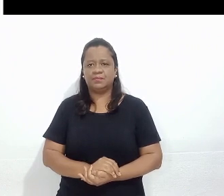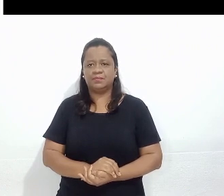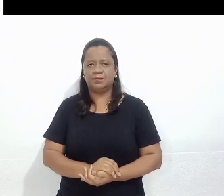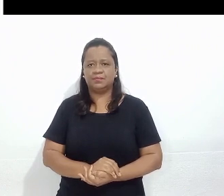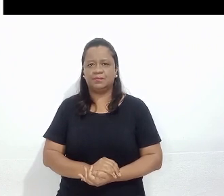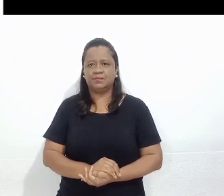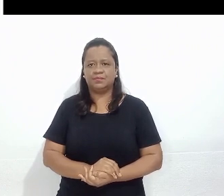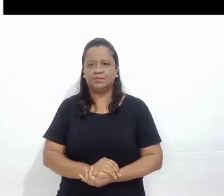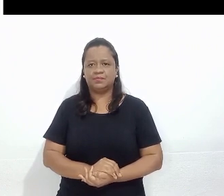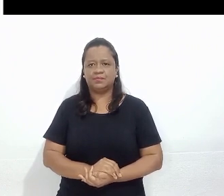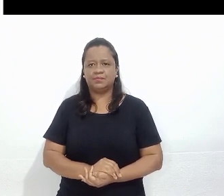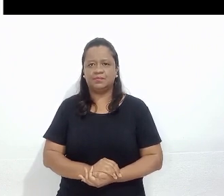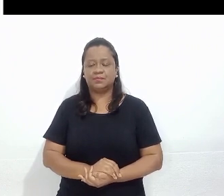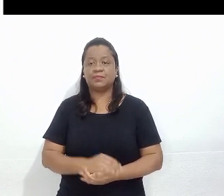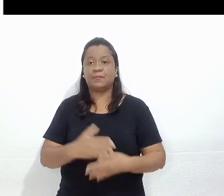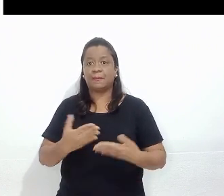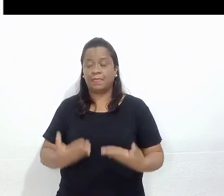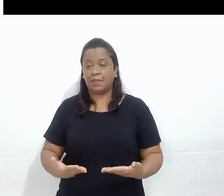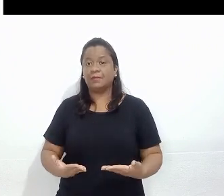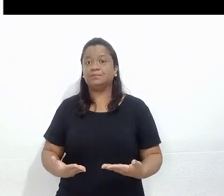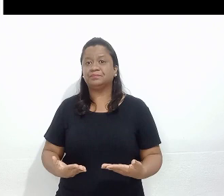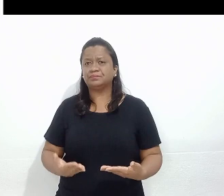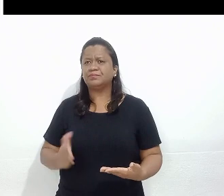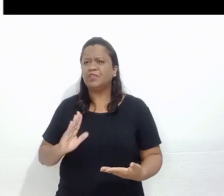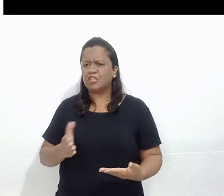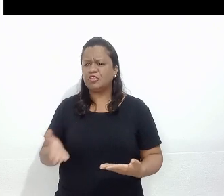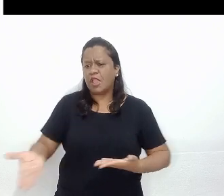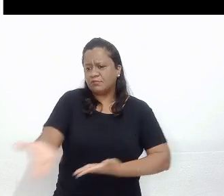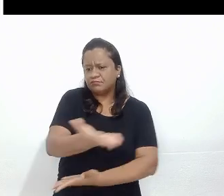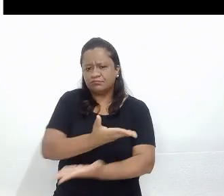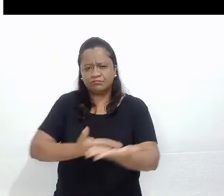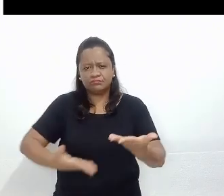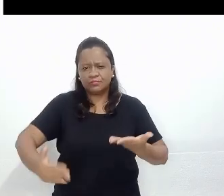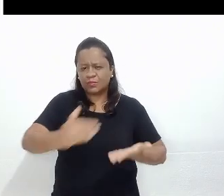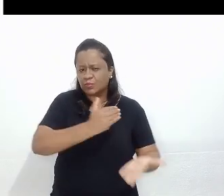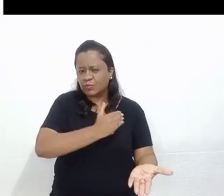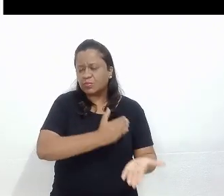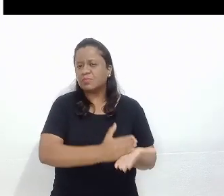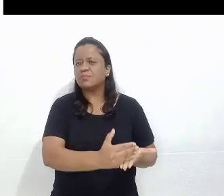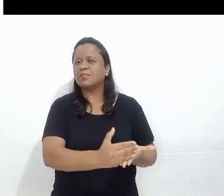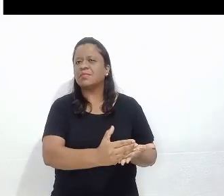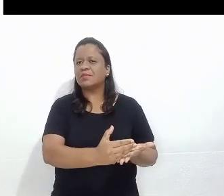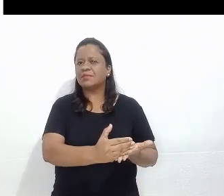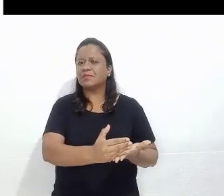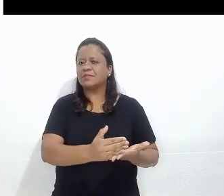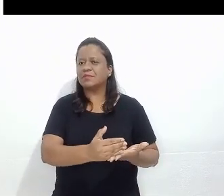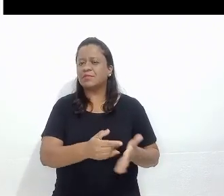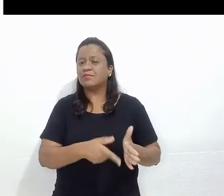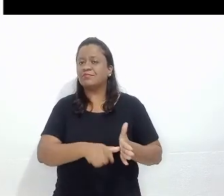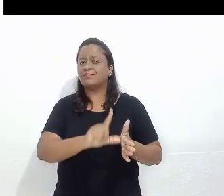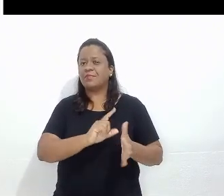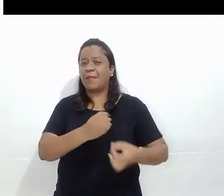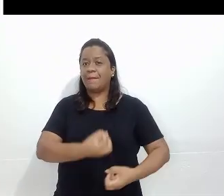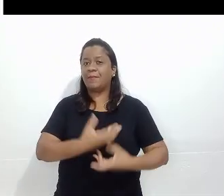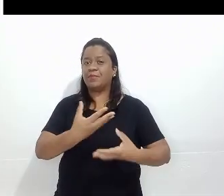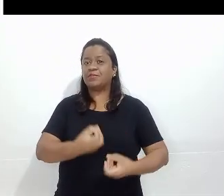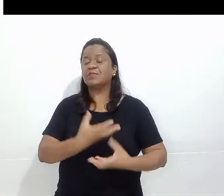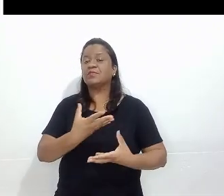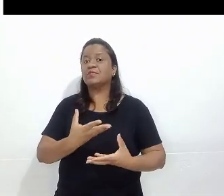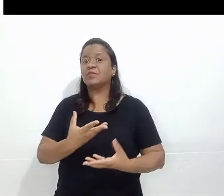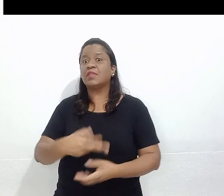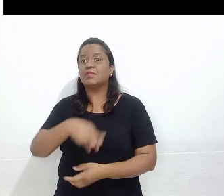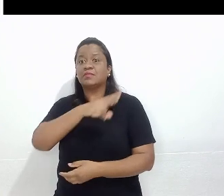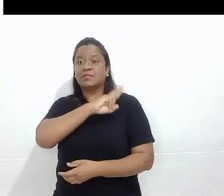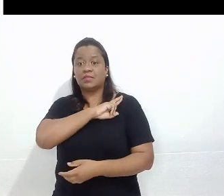Tá? Então, o cara que está integrado desde a pré-produção, ele é encarregado de já fazer os